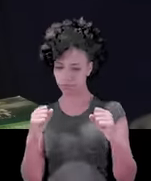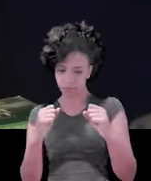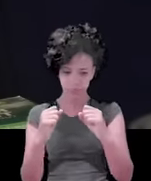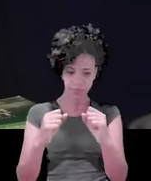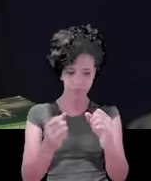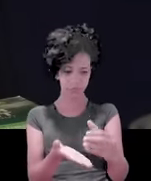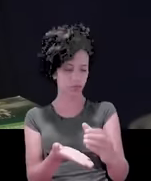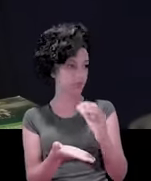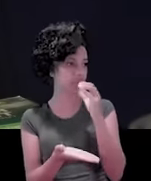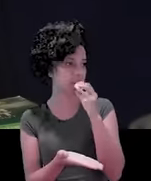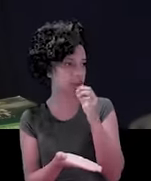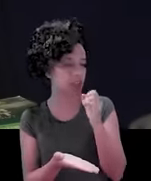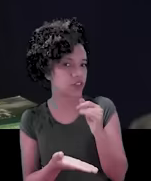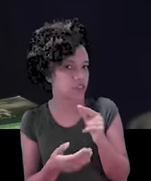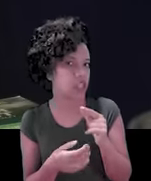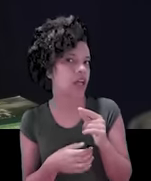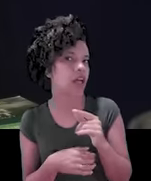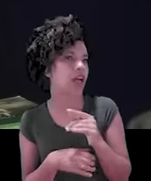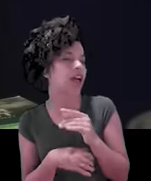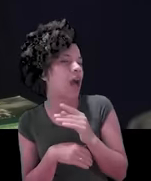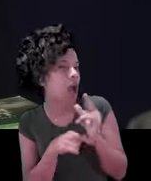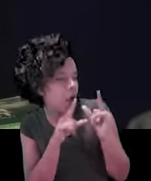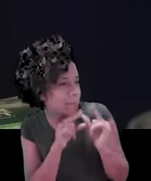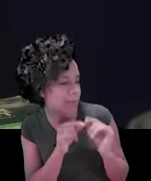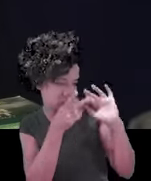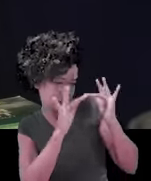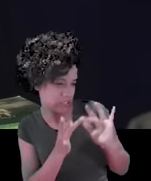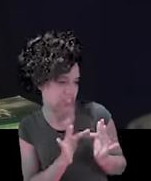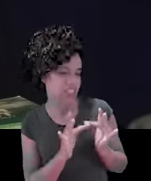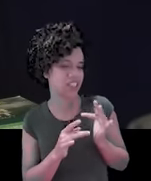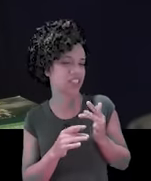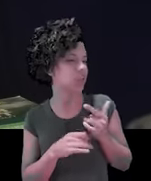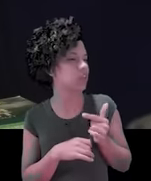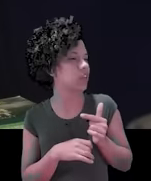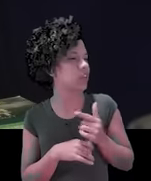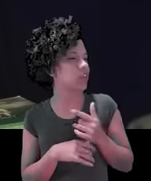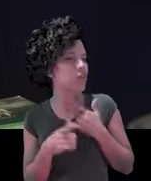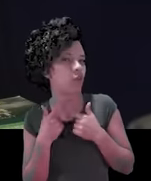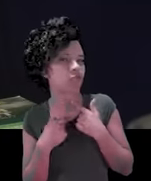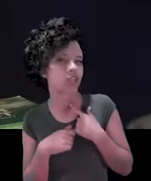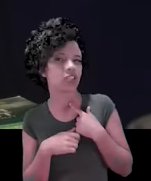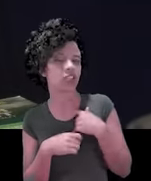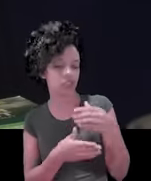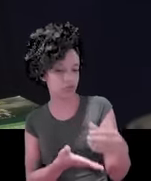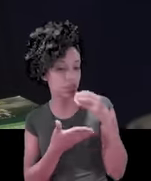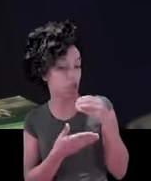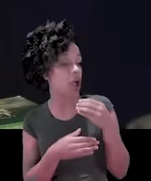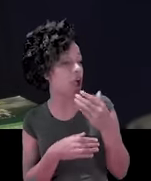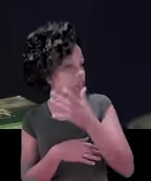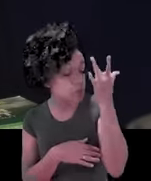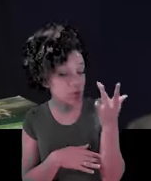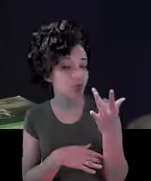braço para pegar o copo de água se você tá coisa para mim na muito baixa Você não tem vontade de fazer isso as pessoas que têm depressão as